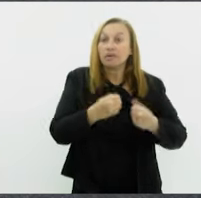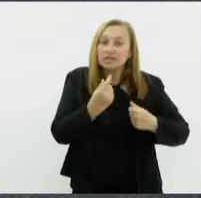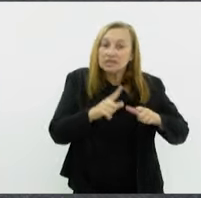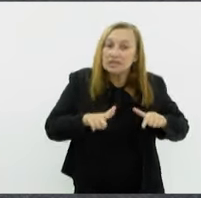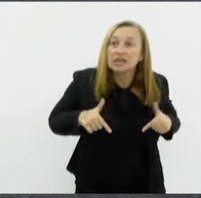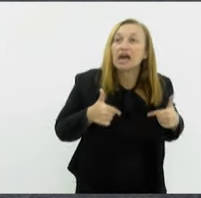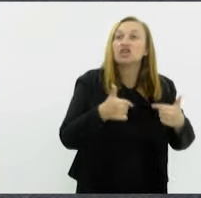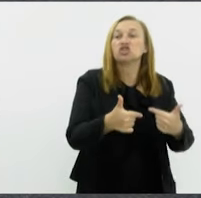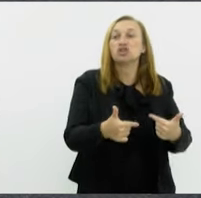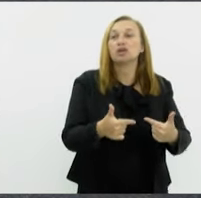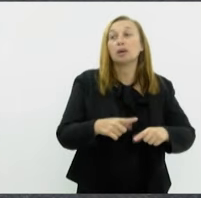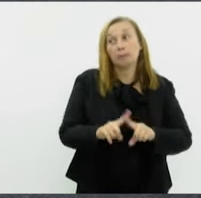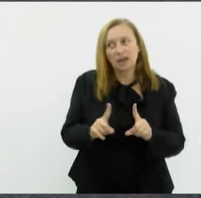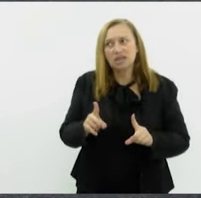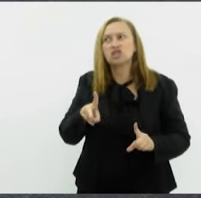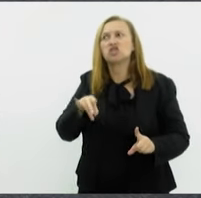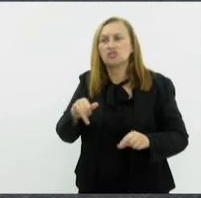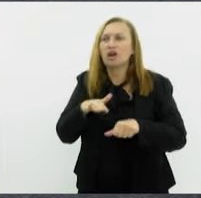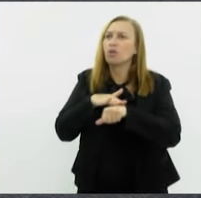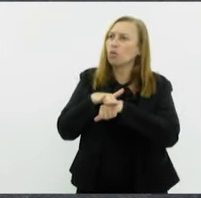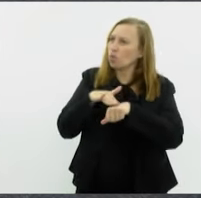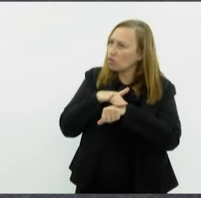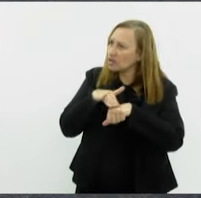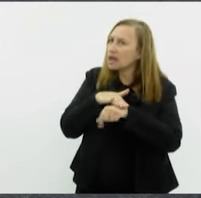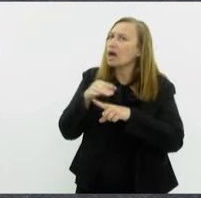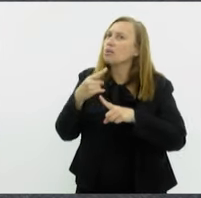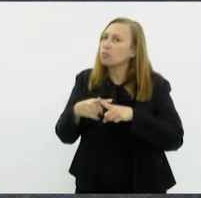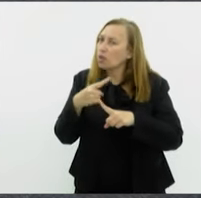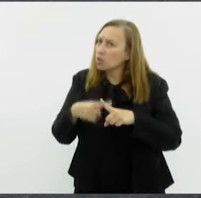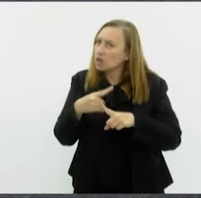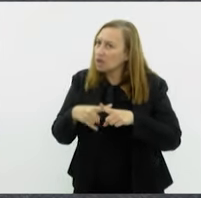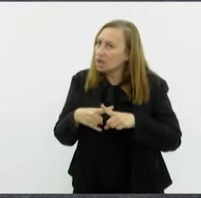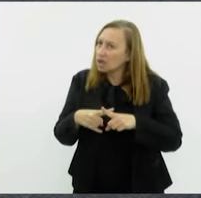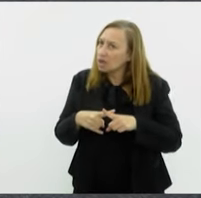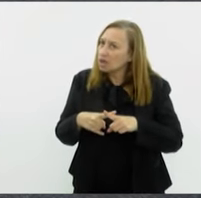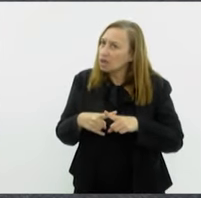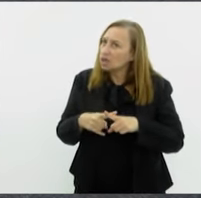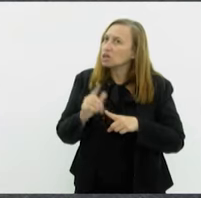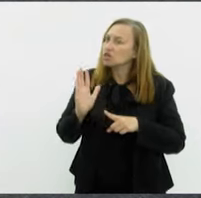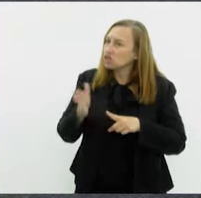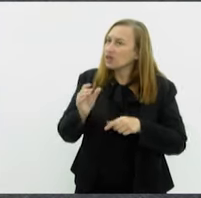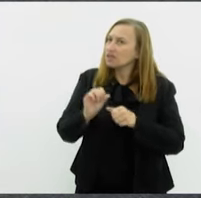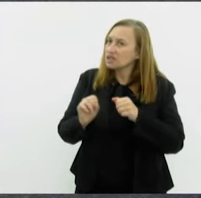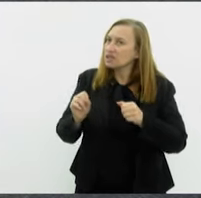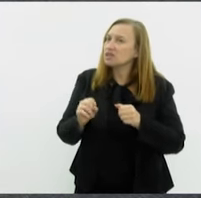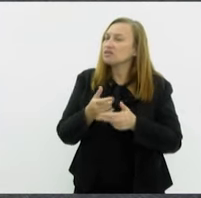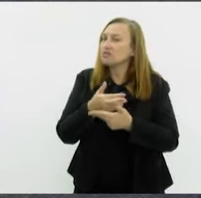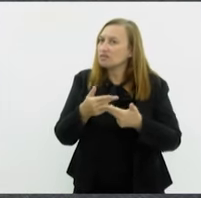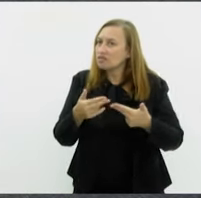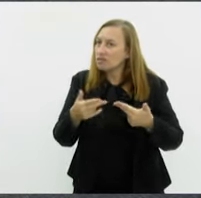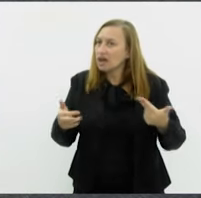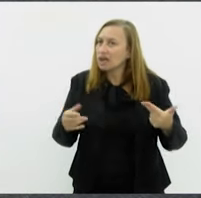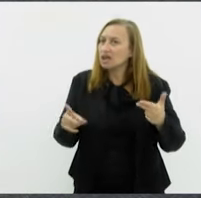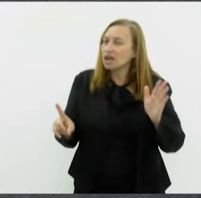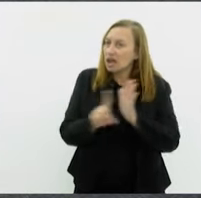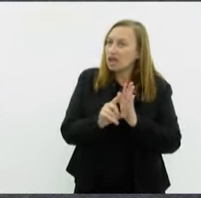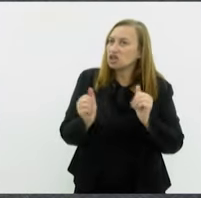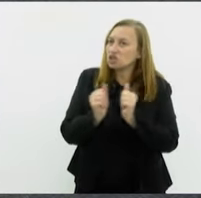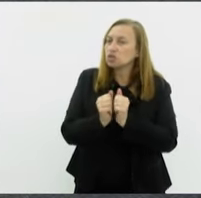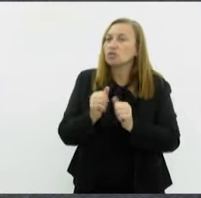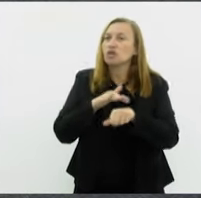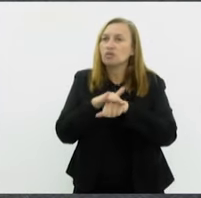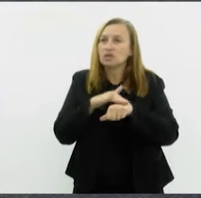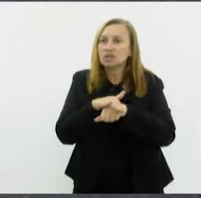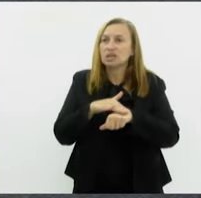da secretaria. Mas a gente vai conversar, porque essa é uma coisa que nós já fizemos várias leis em conjunto. Vamos